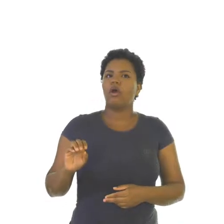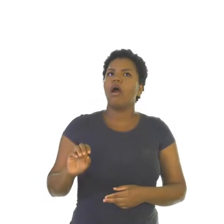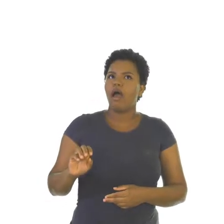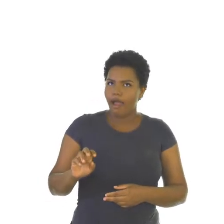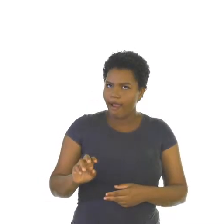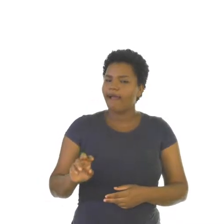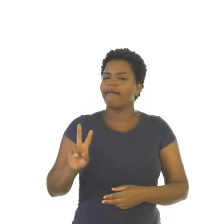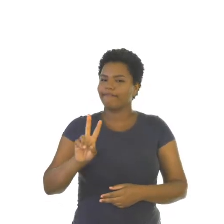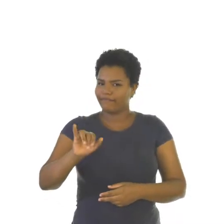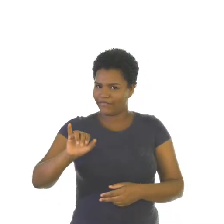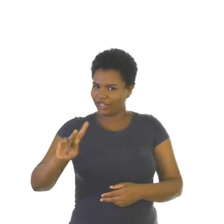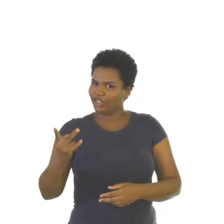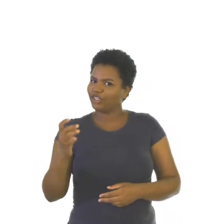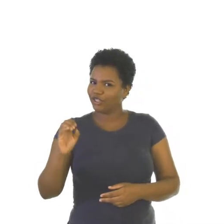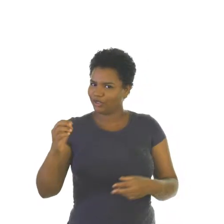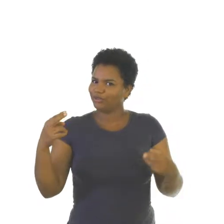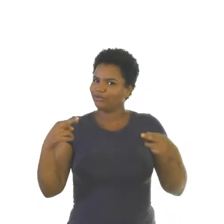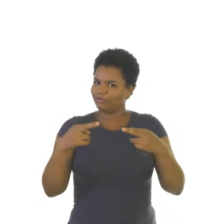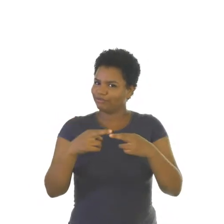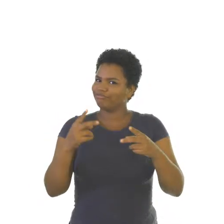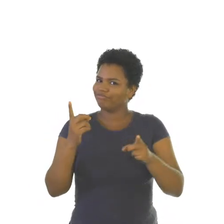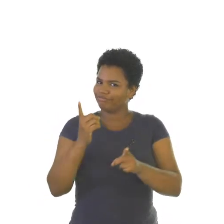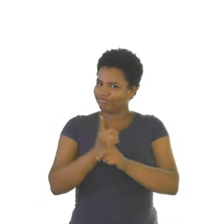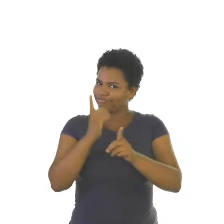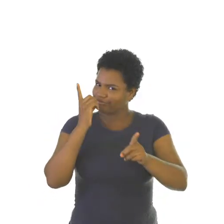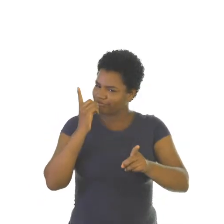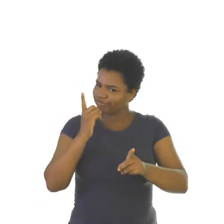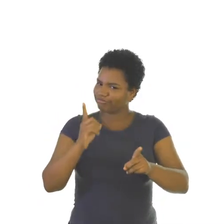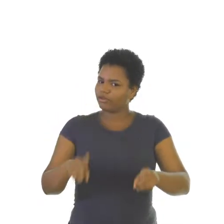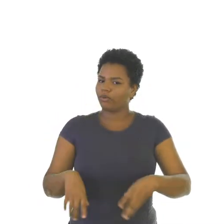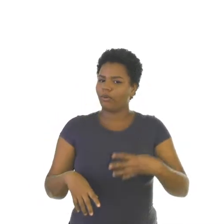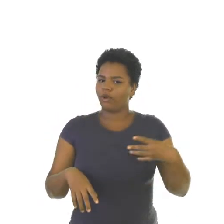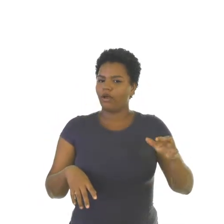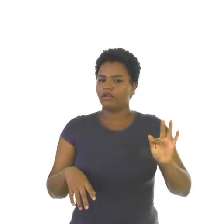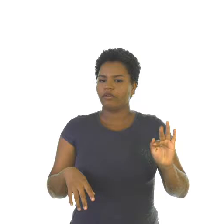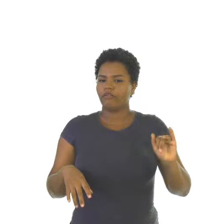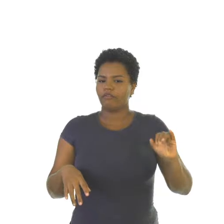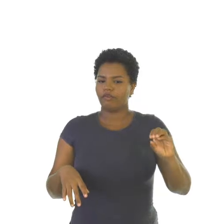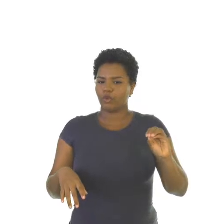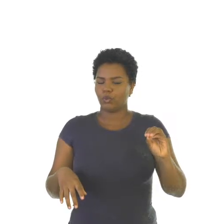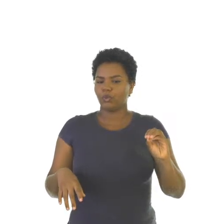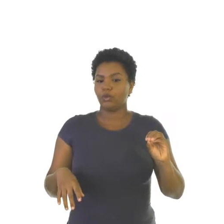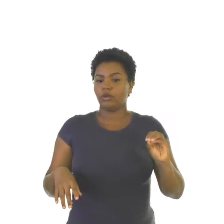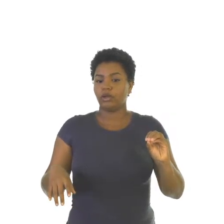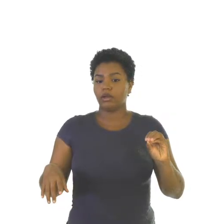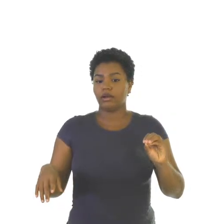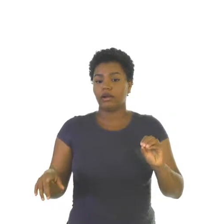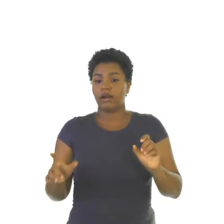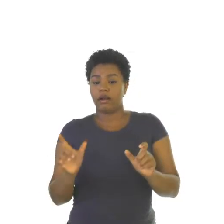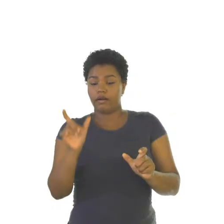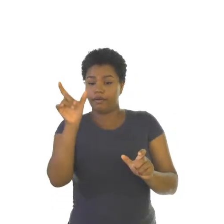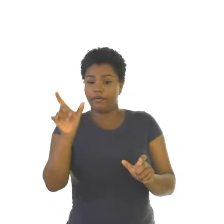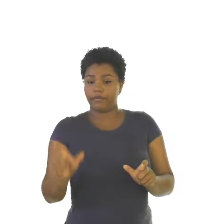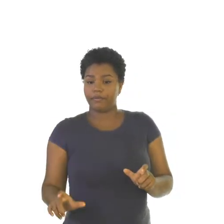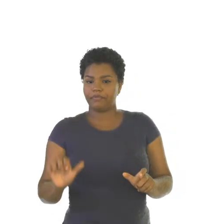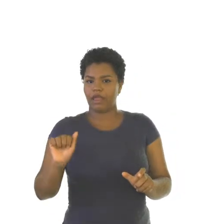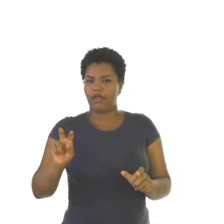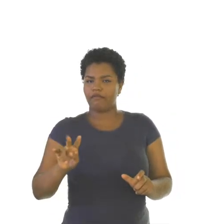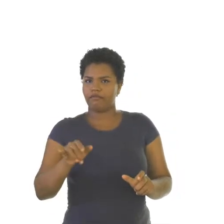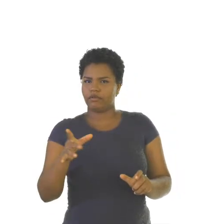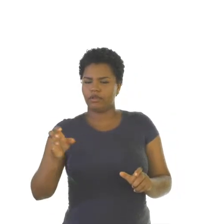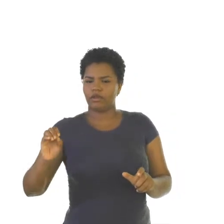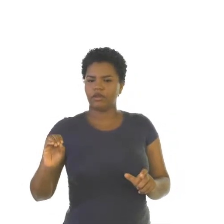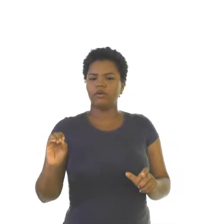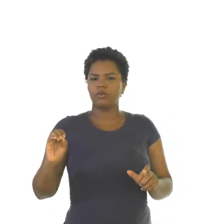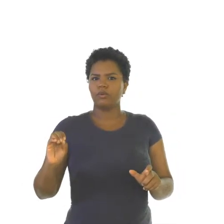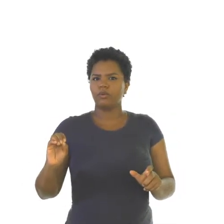vinho, já achamos. Vamos para o número 4, fio. Aí na segunda coluna tem avião, que nós já achamos.